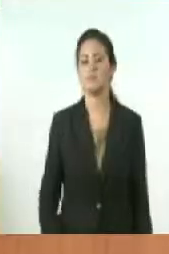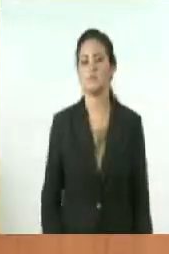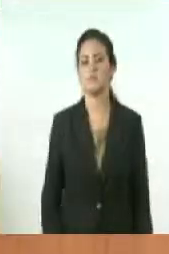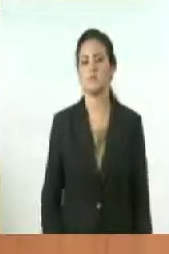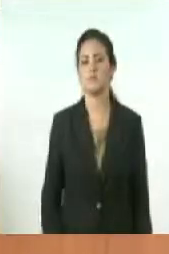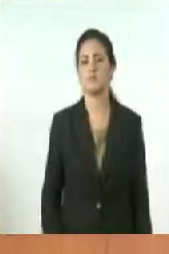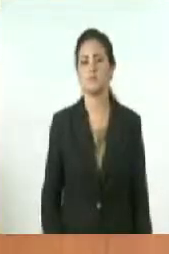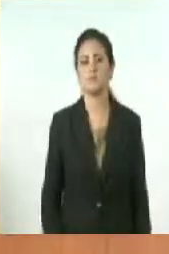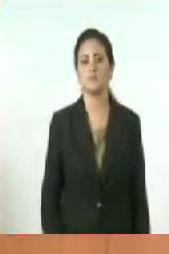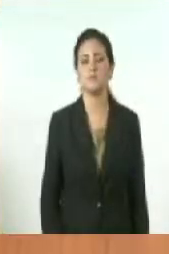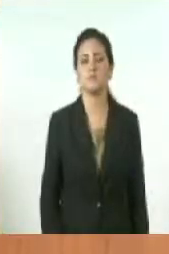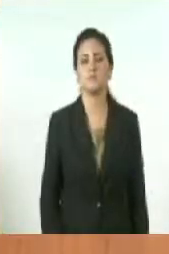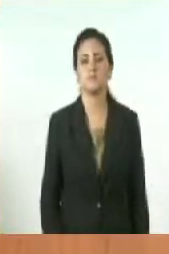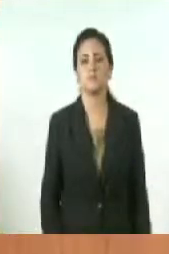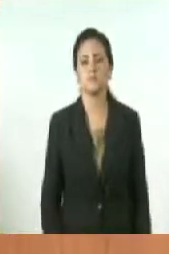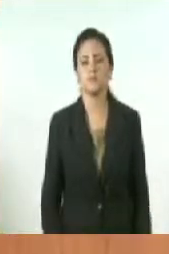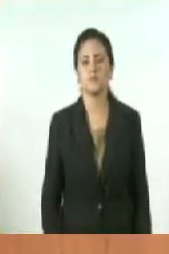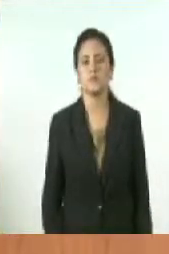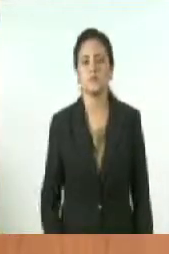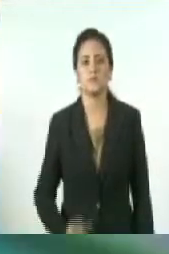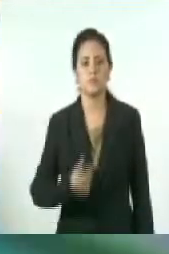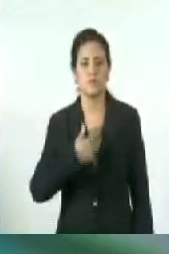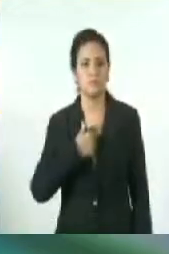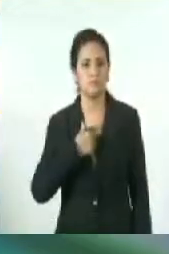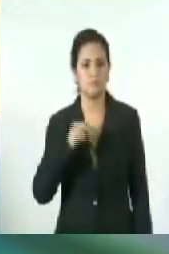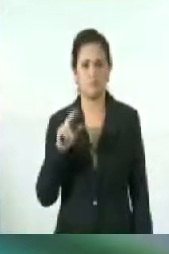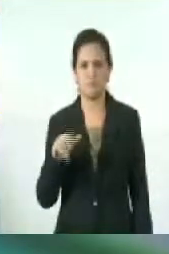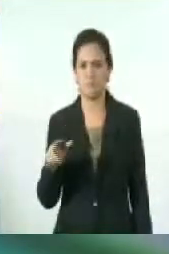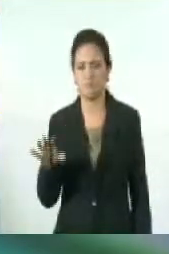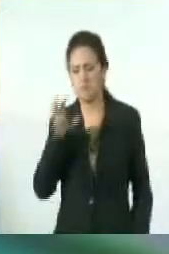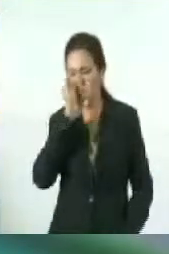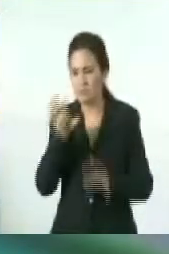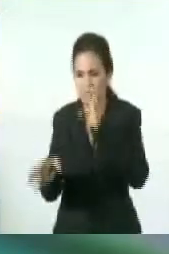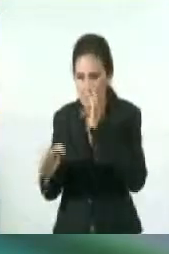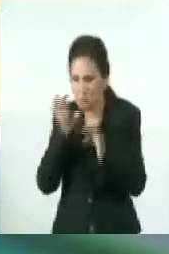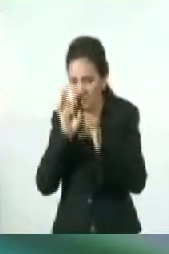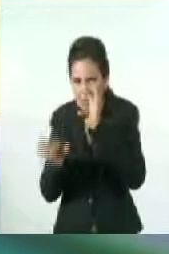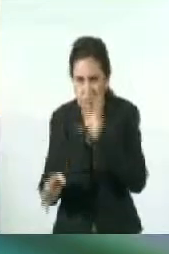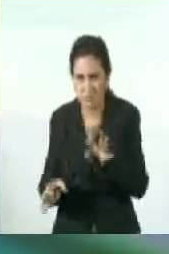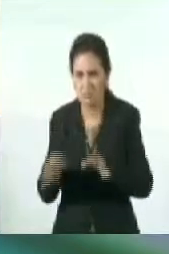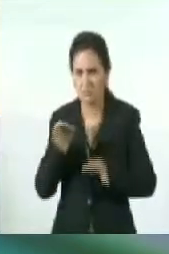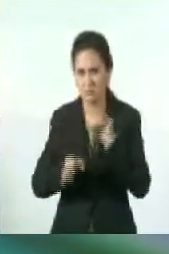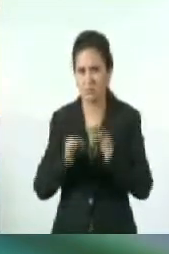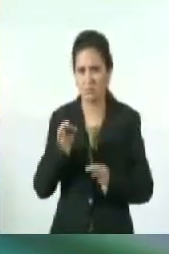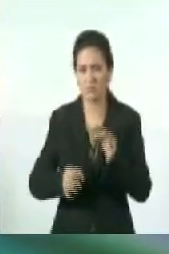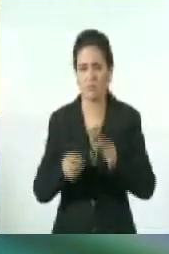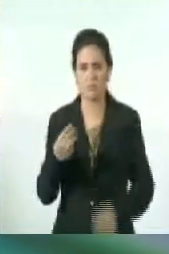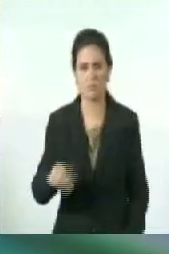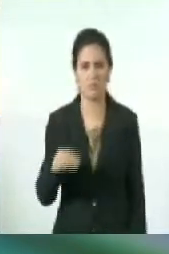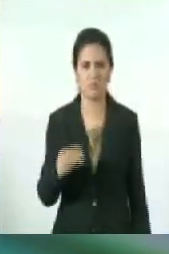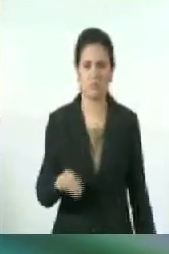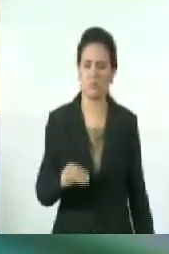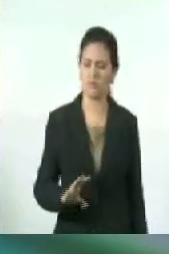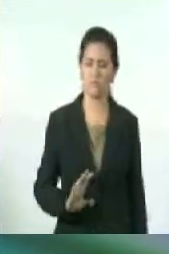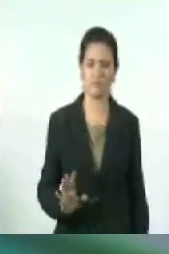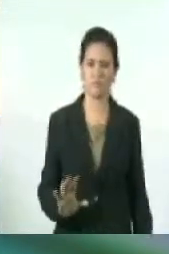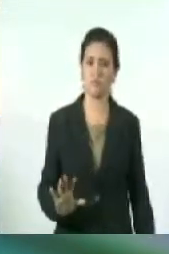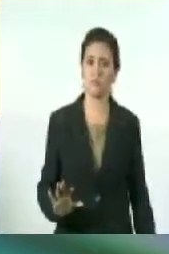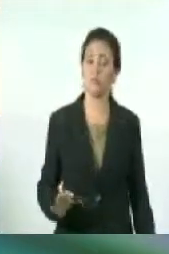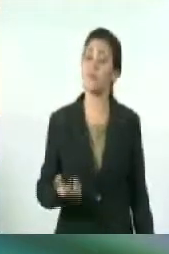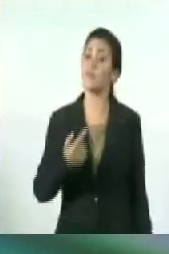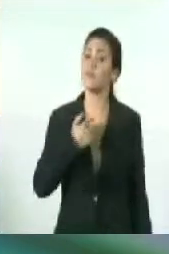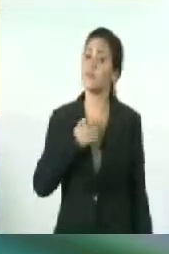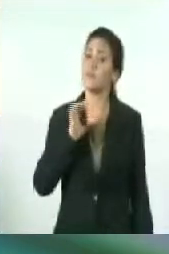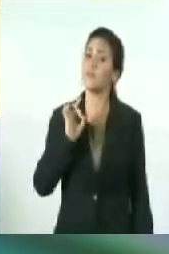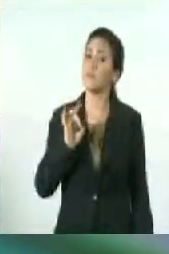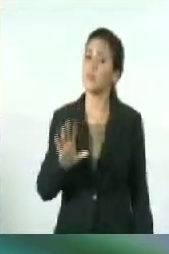momento quis atacar a Justiça do Maranhão, de forma alguma. Eu apenas vim